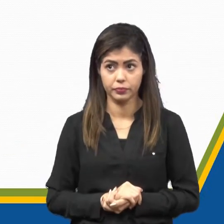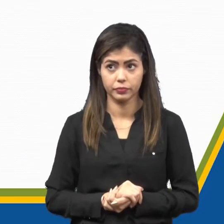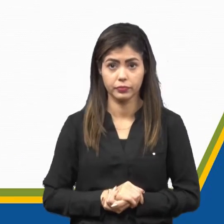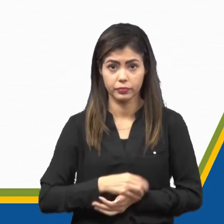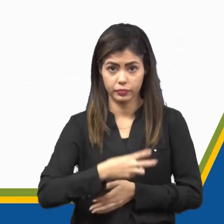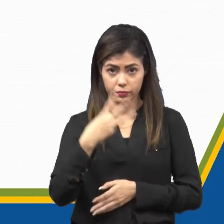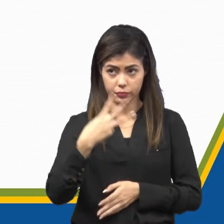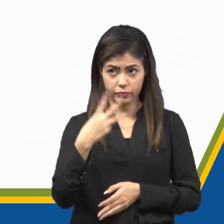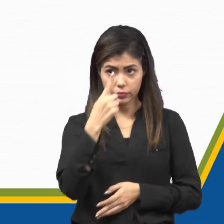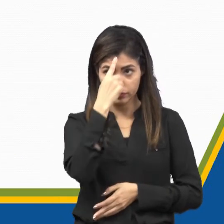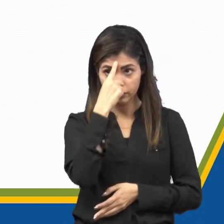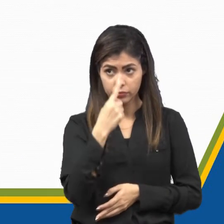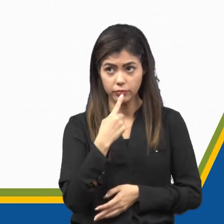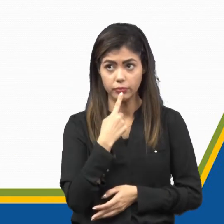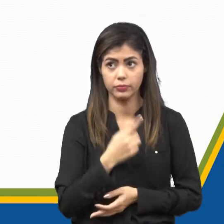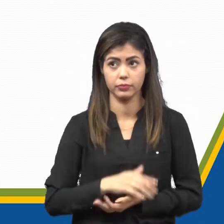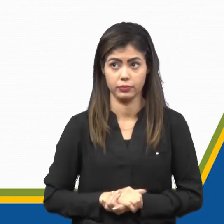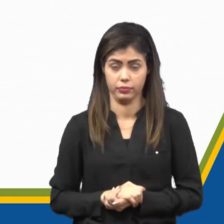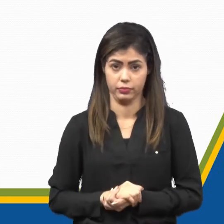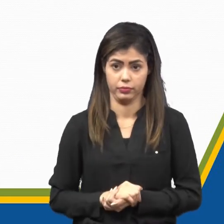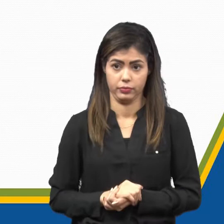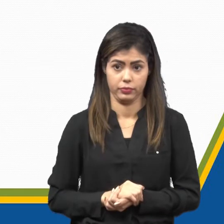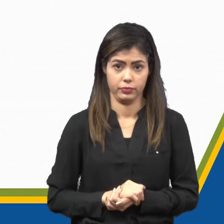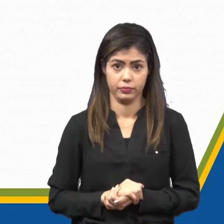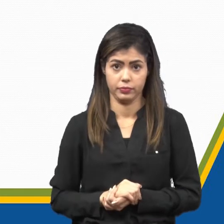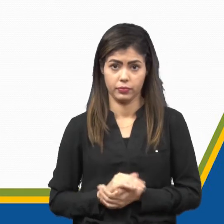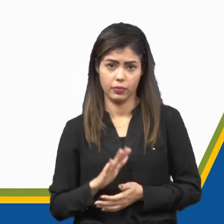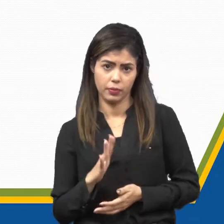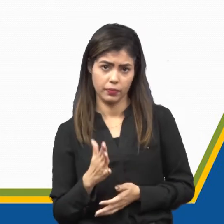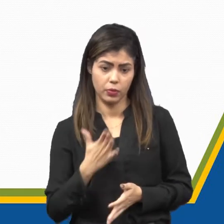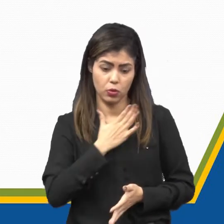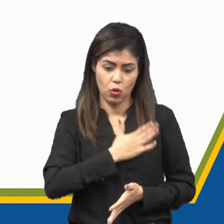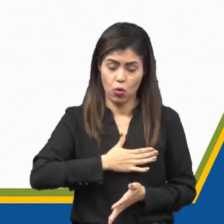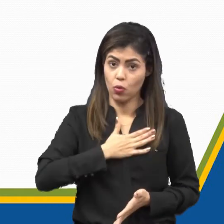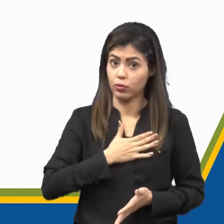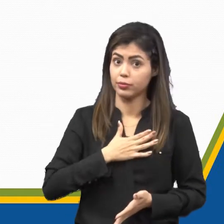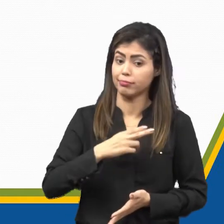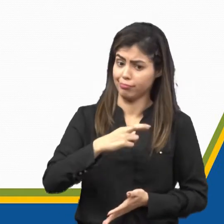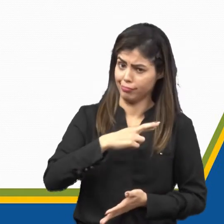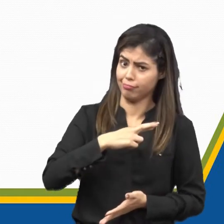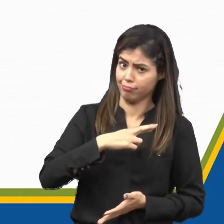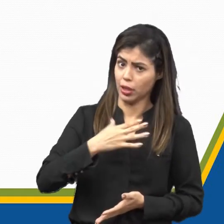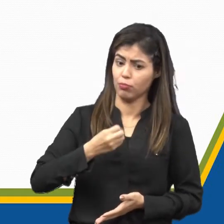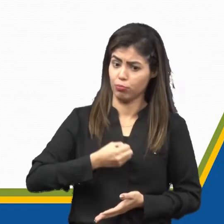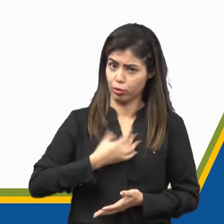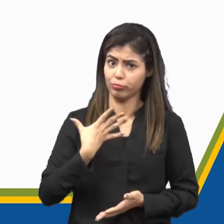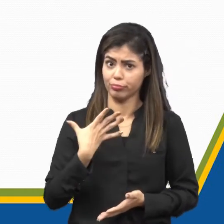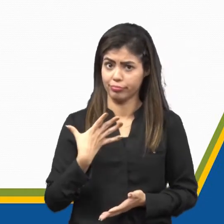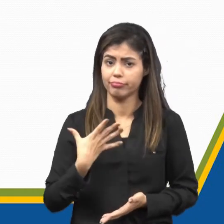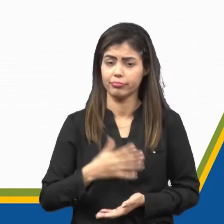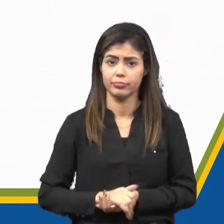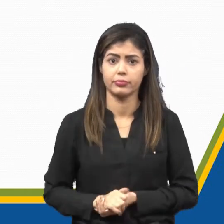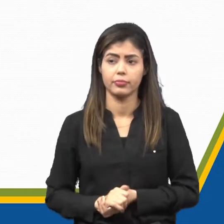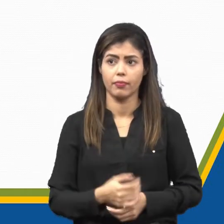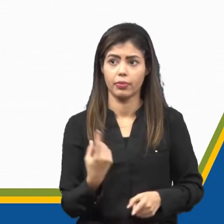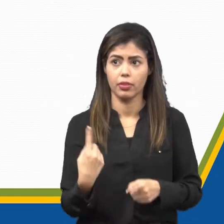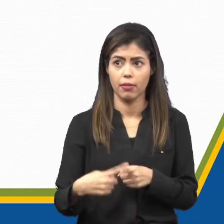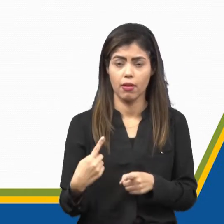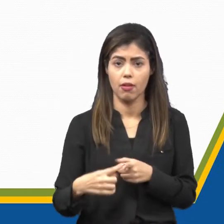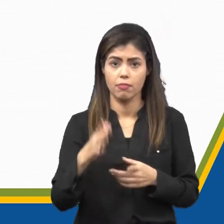A terceira imagem é uma imagem que eu gosto particularmente muito. É de